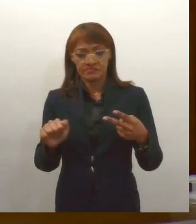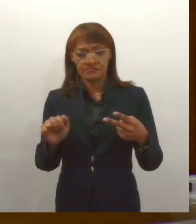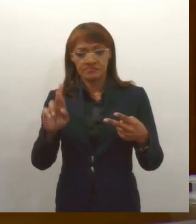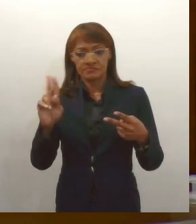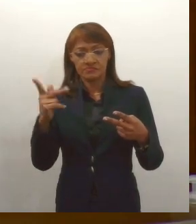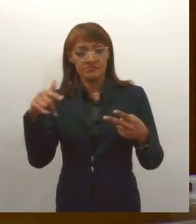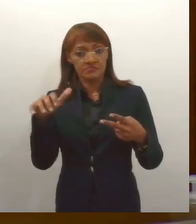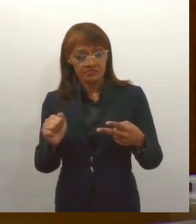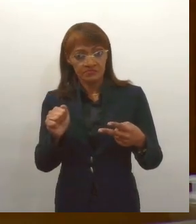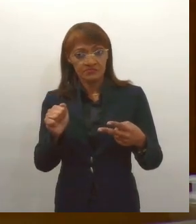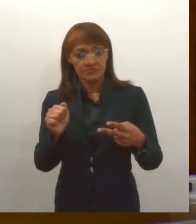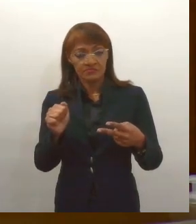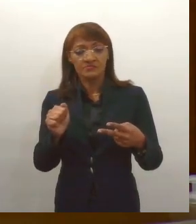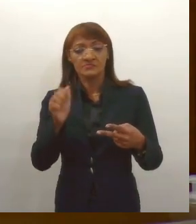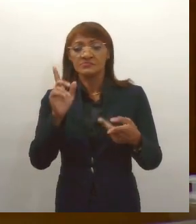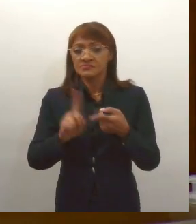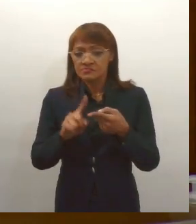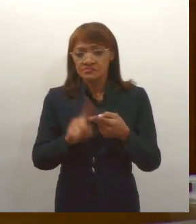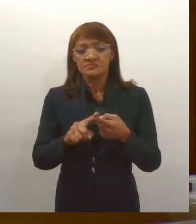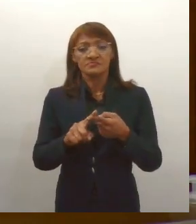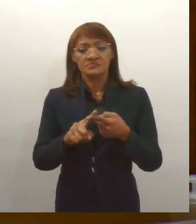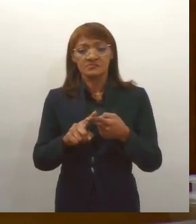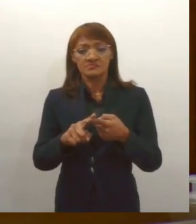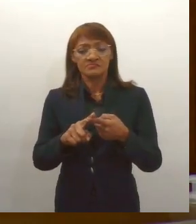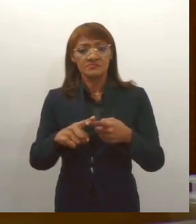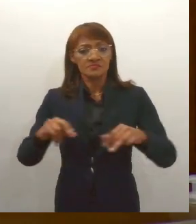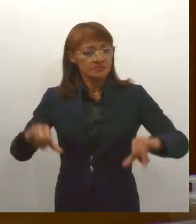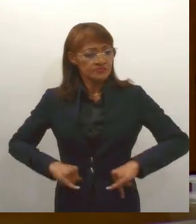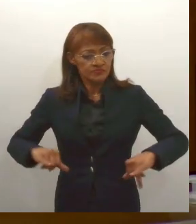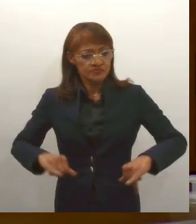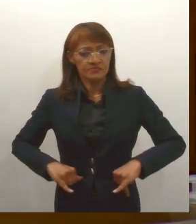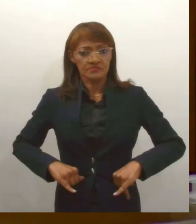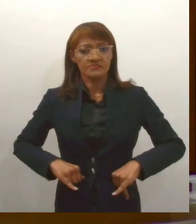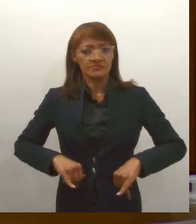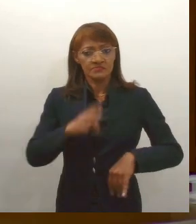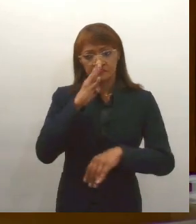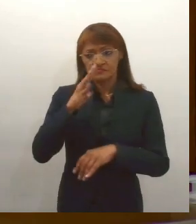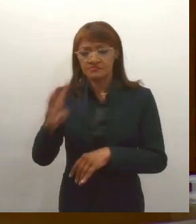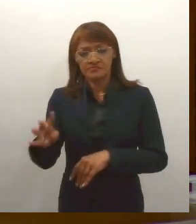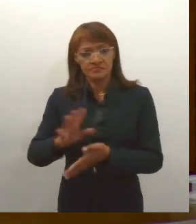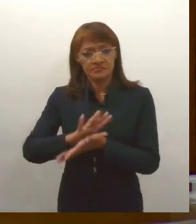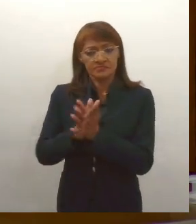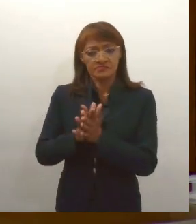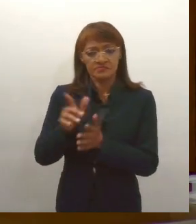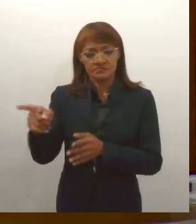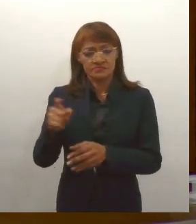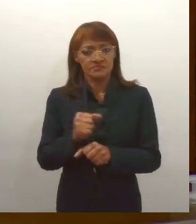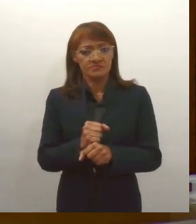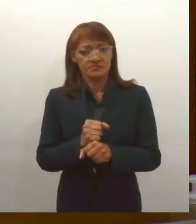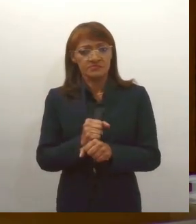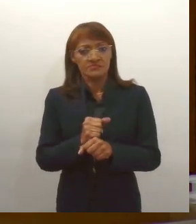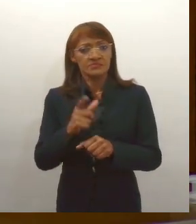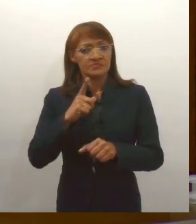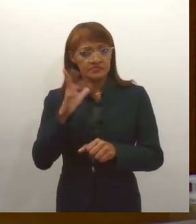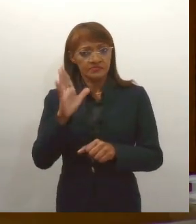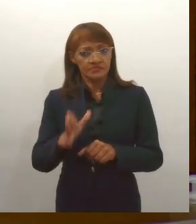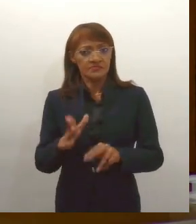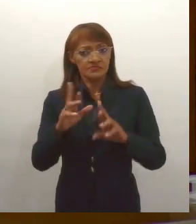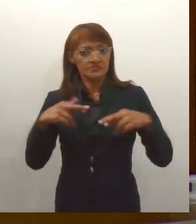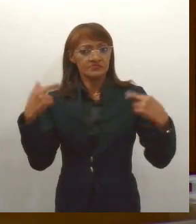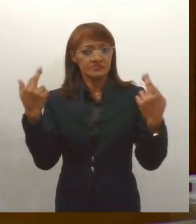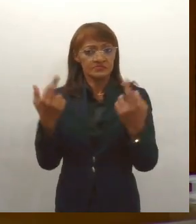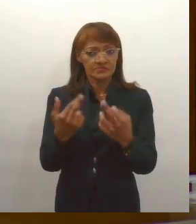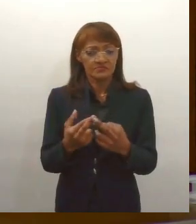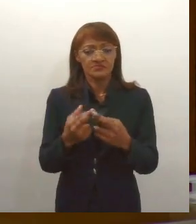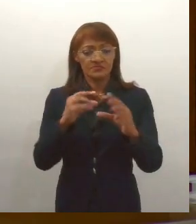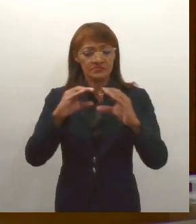ofendida por ele nemum encontro de comunicadores que houve essa mesma pessoa destilou palavras de